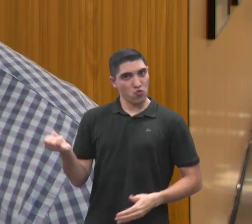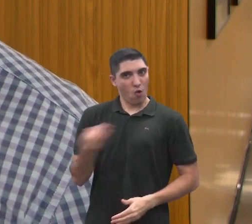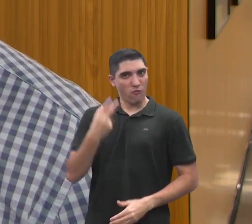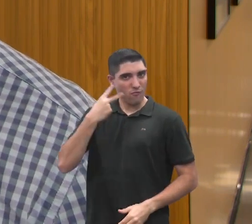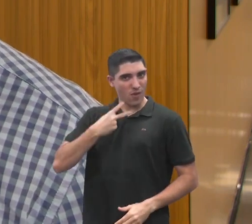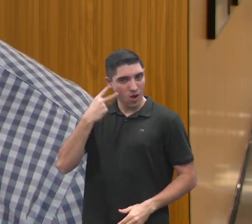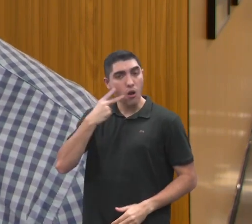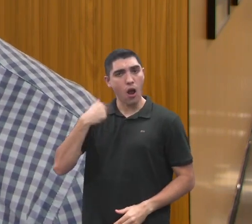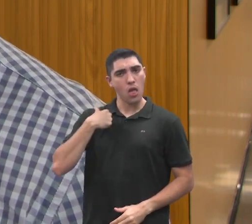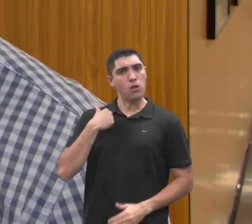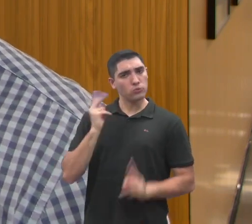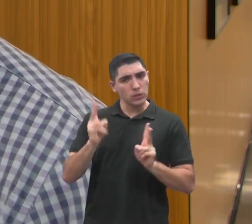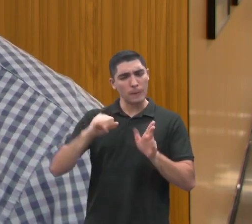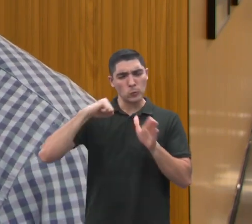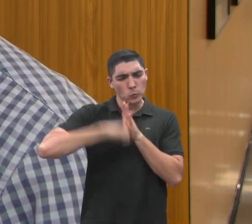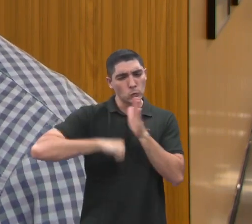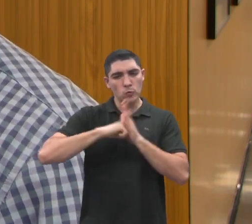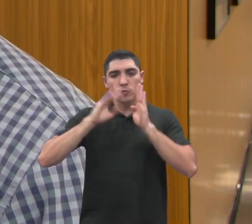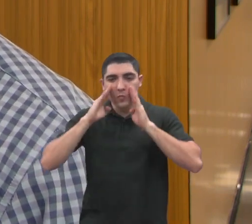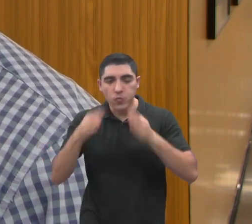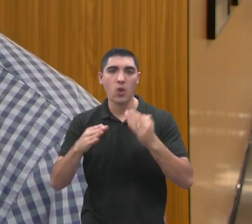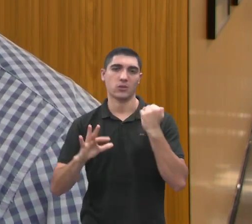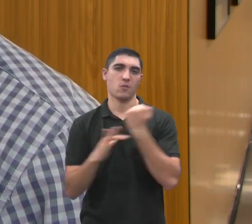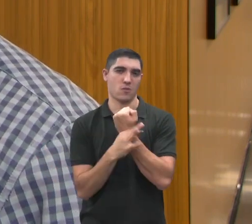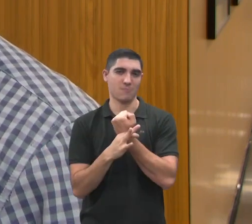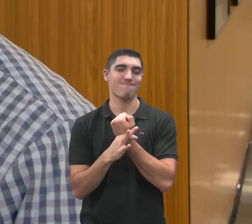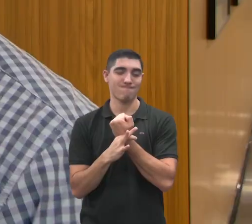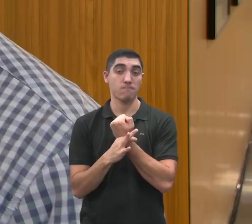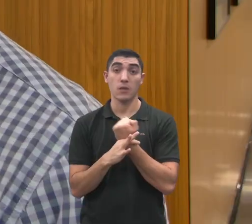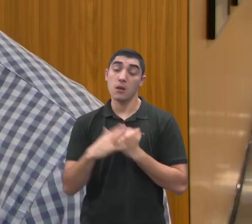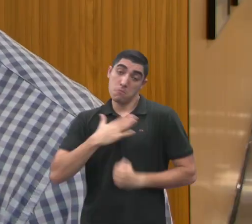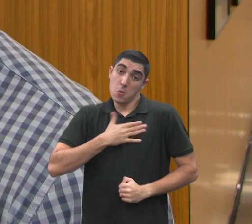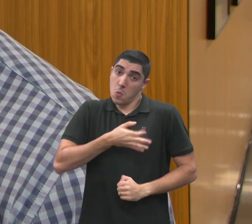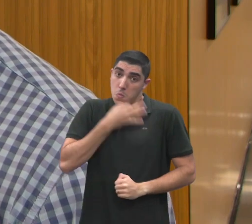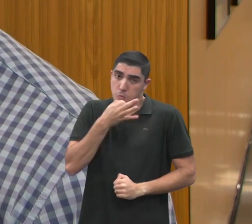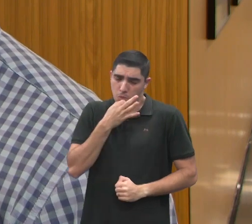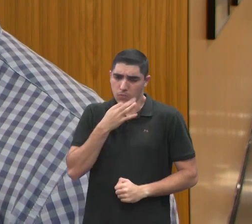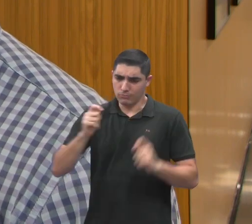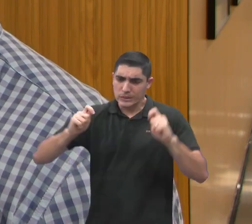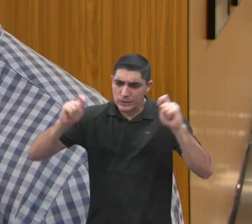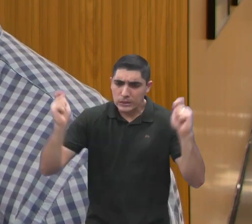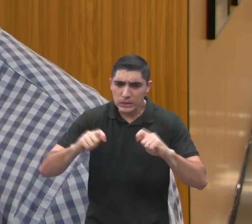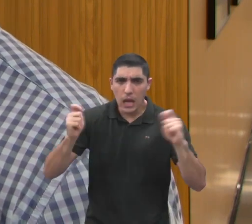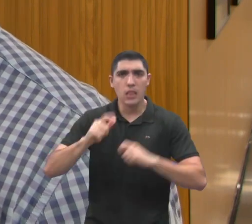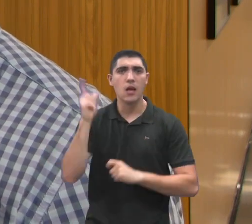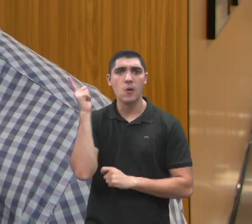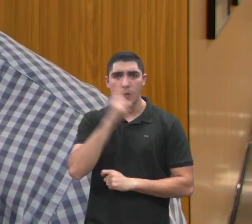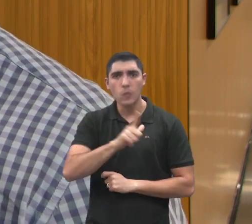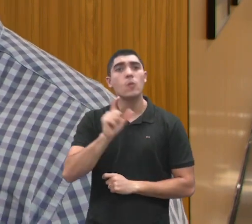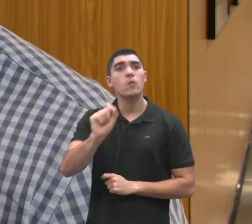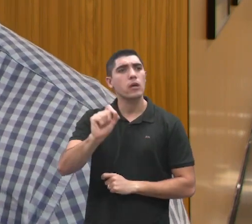essa pauta da segurança aqui é bem latente, porque eu trago essa pauta também, então acredito que a gente vai conseguir